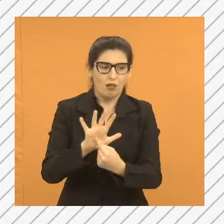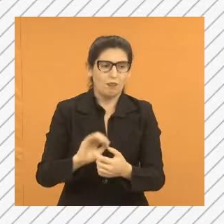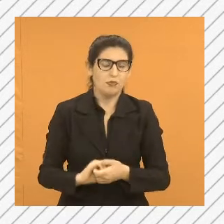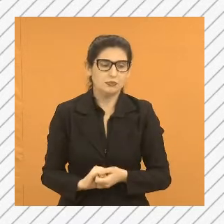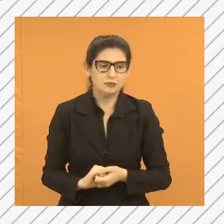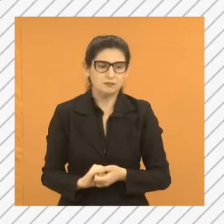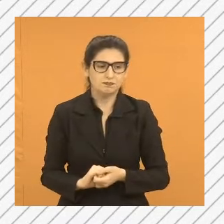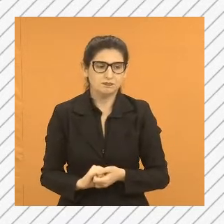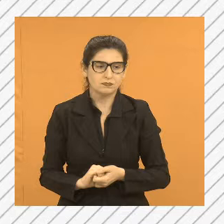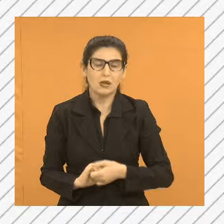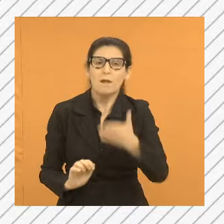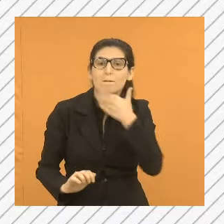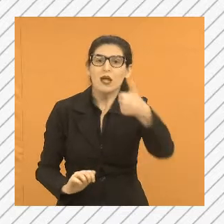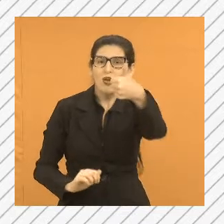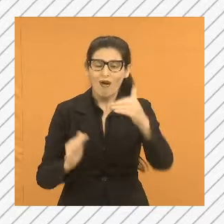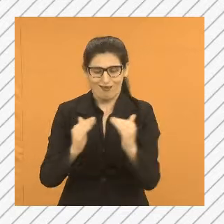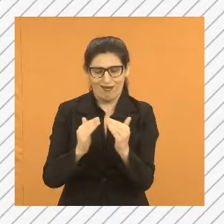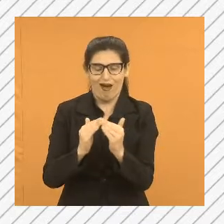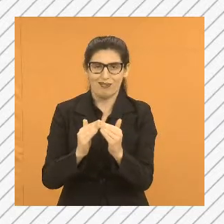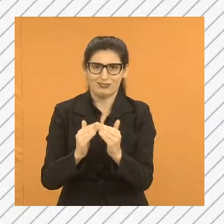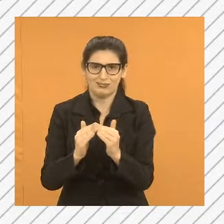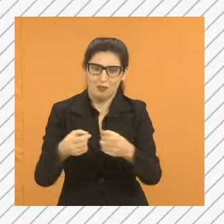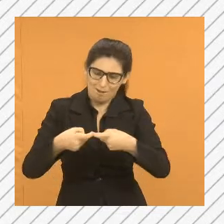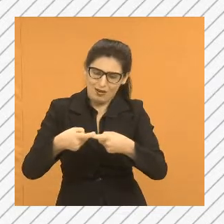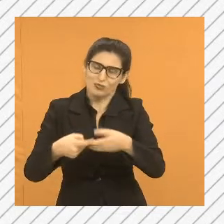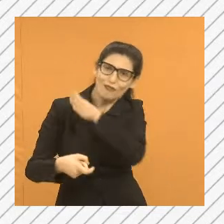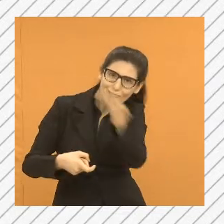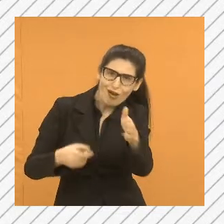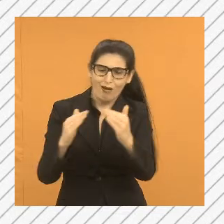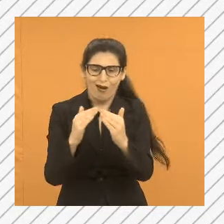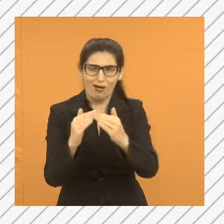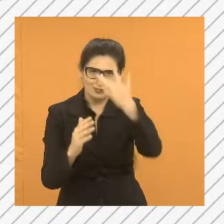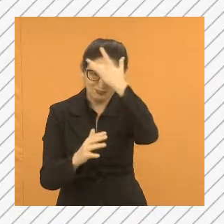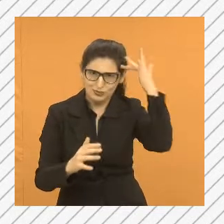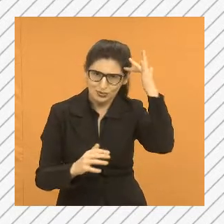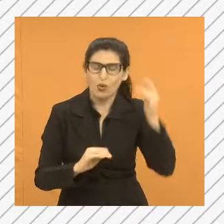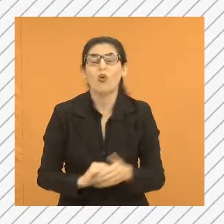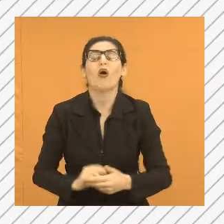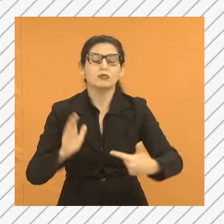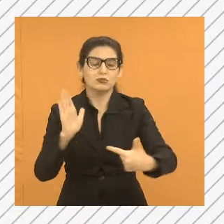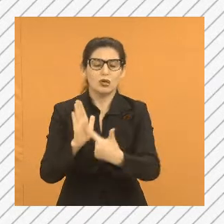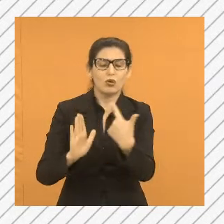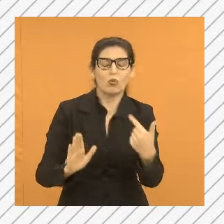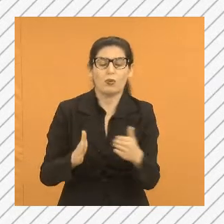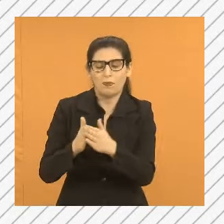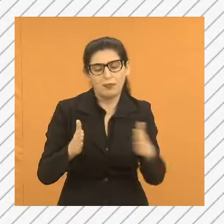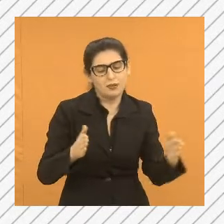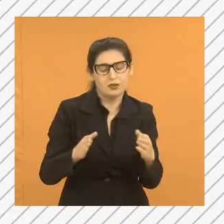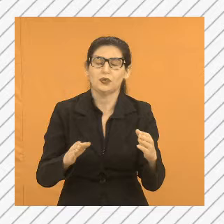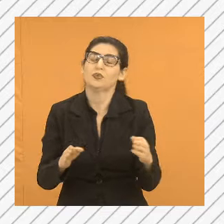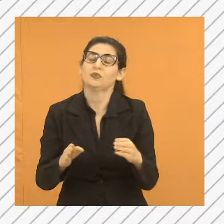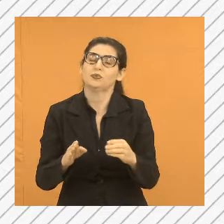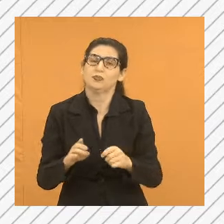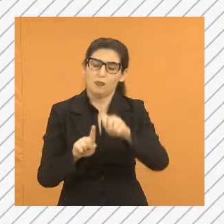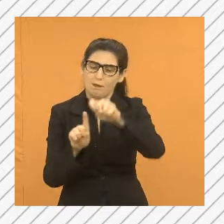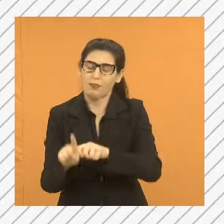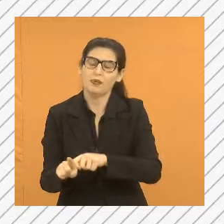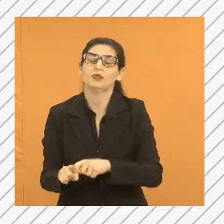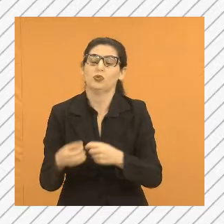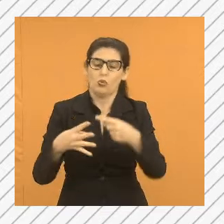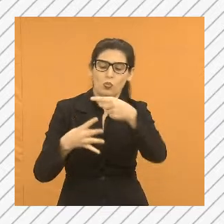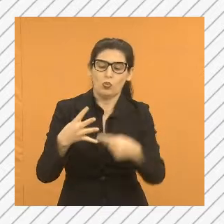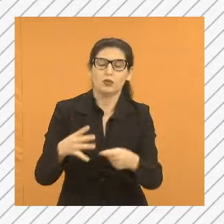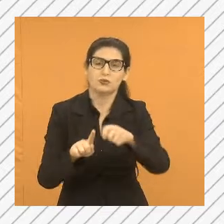produção do Melhor em Casa. No segundo quadrimestre de 2018, tivemos